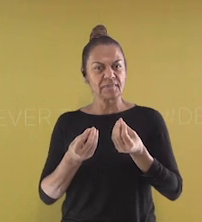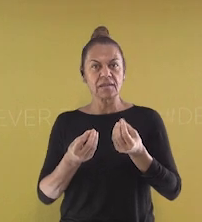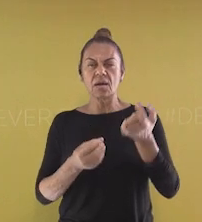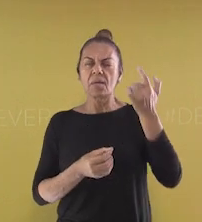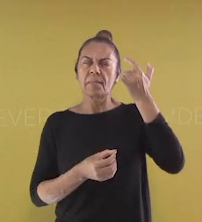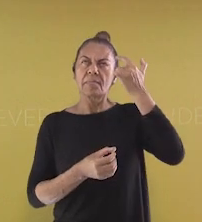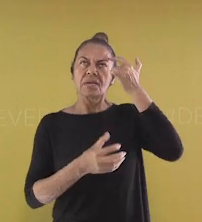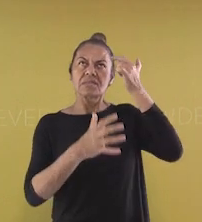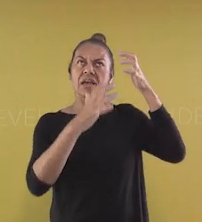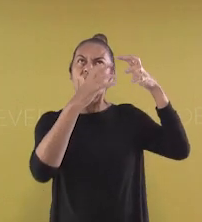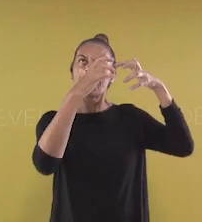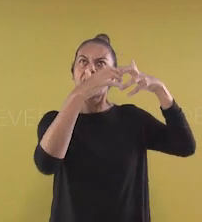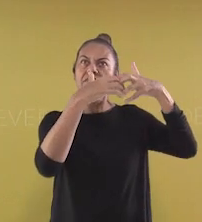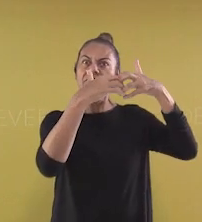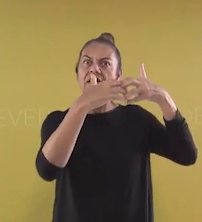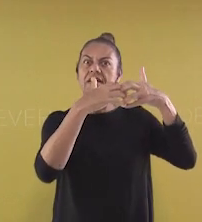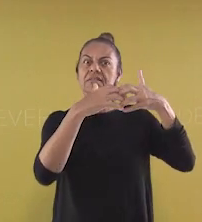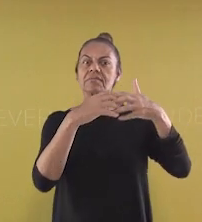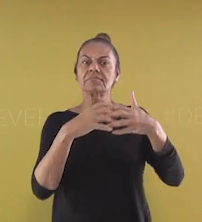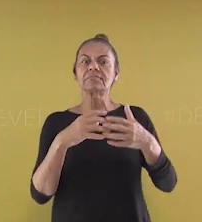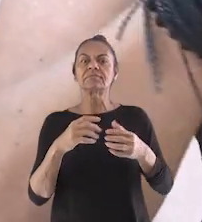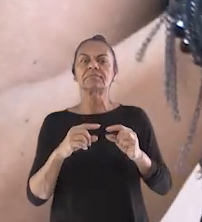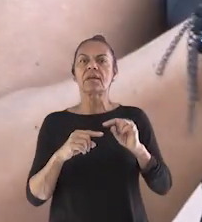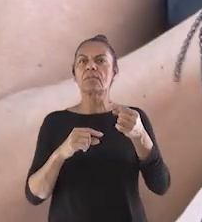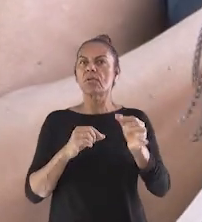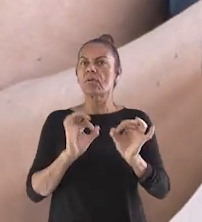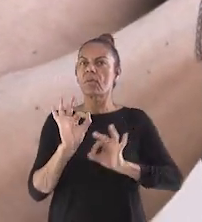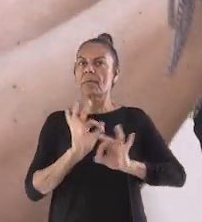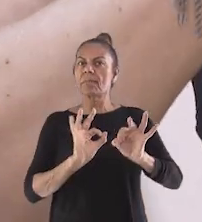me preparar para discutir sobre o assunto de hoje.